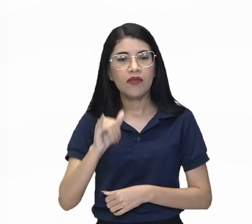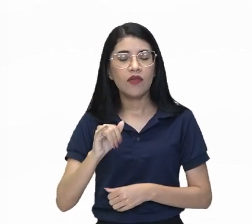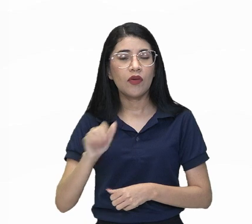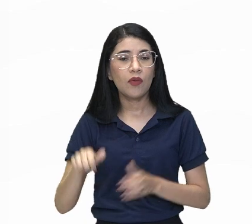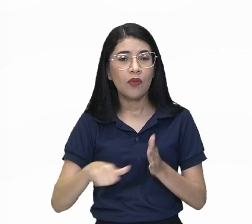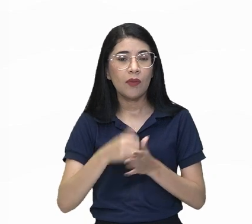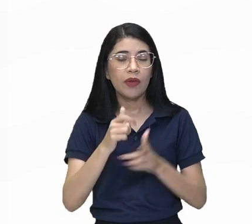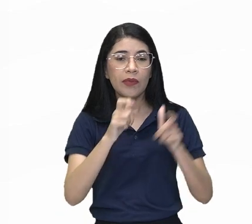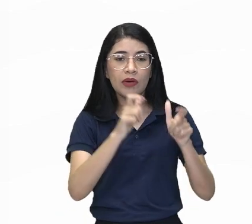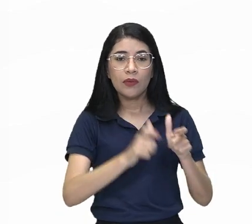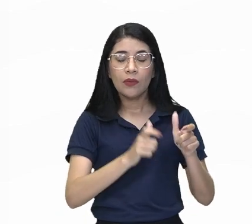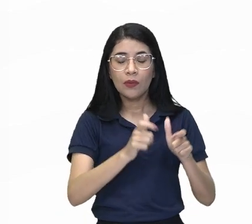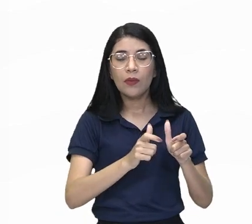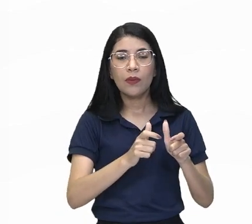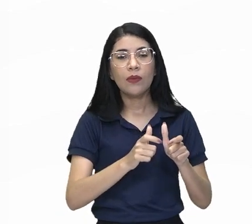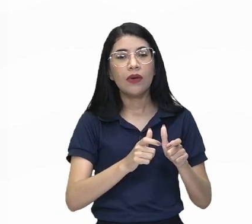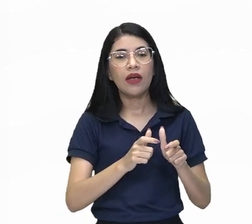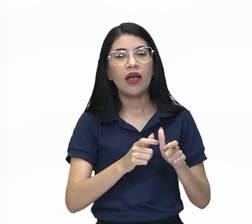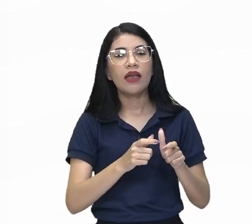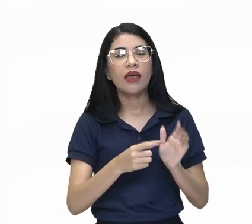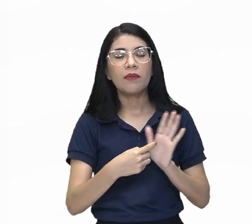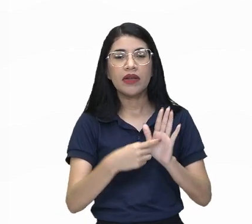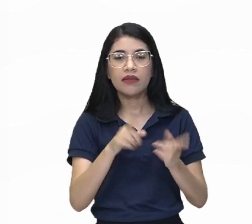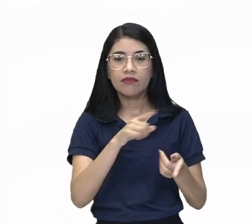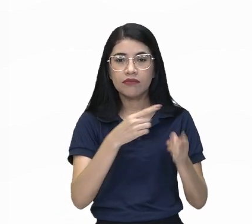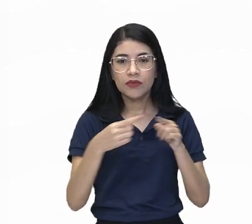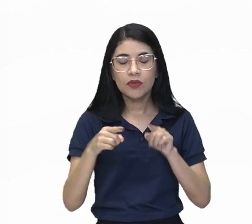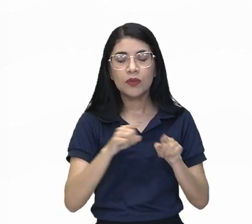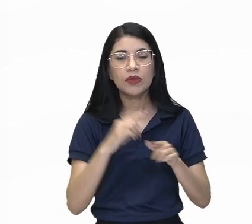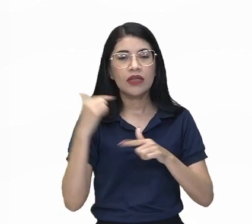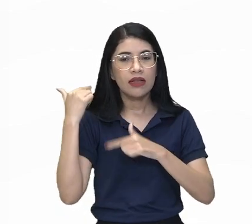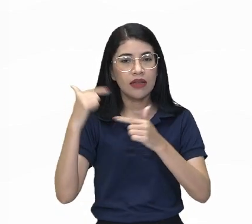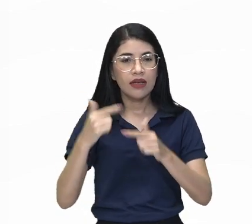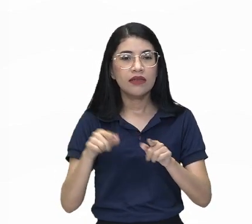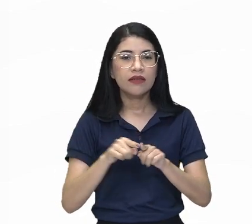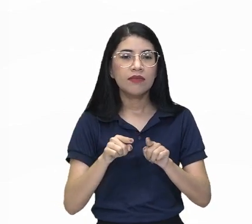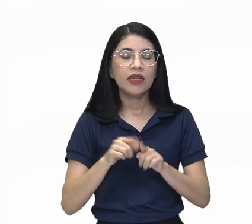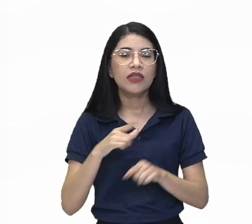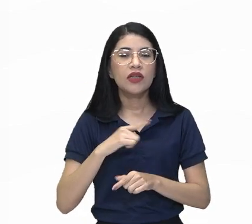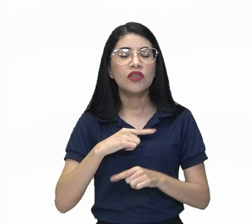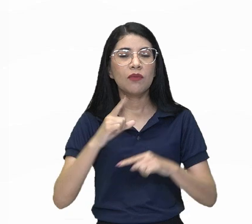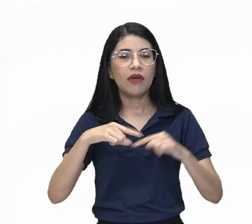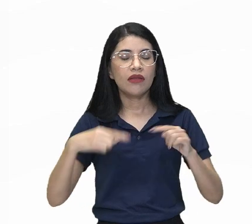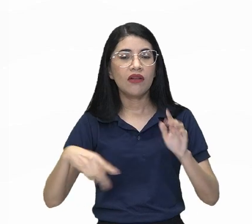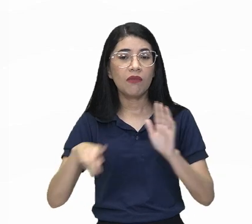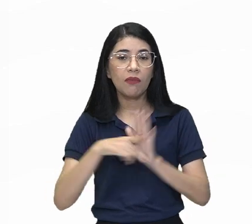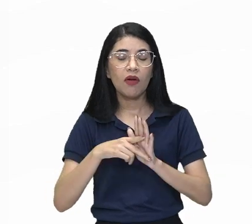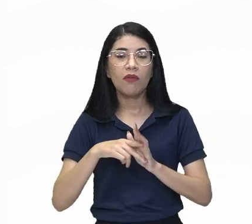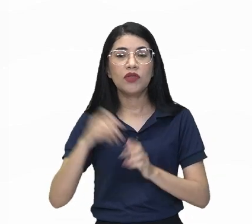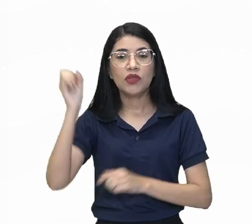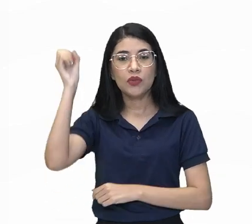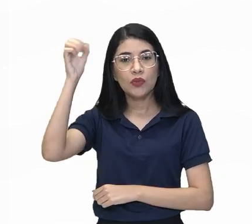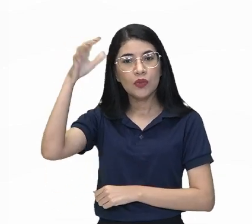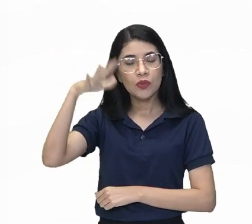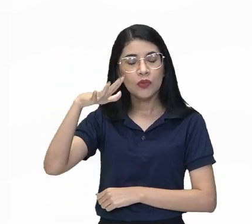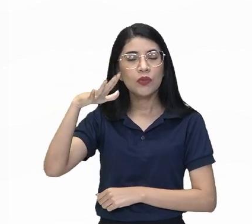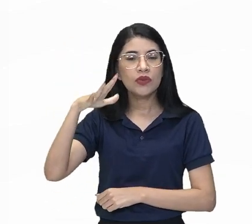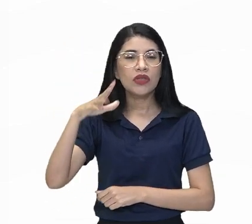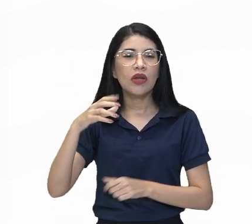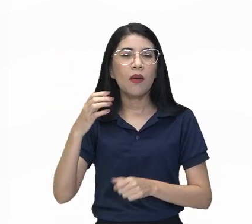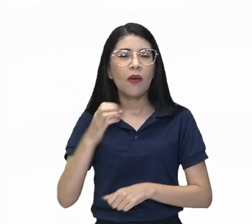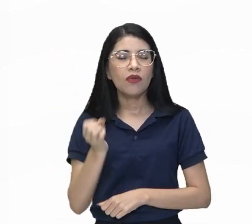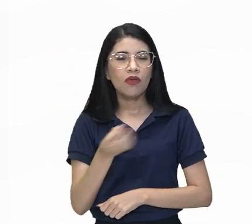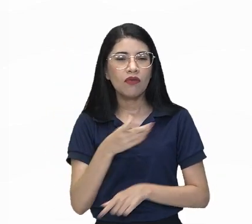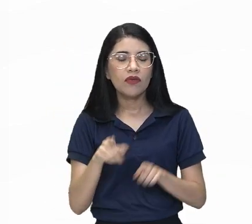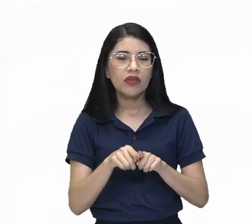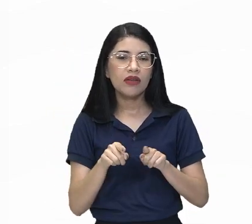de óperas do país a ter seu equipamento de iluminação com refletores modernos e